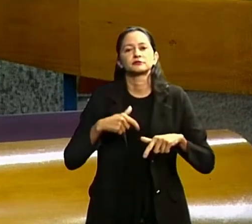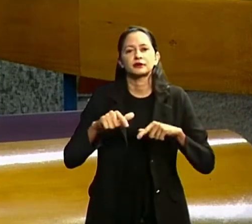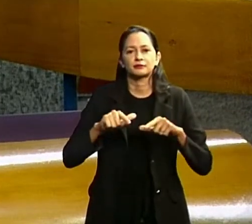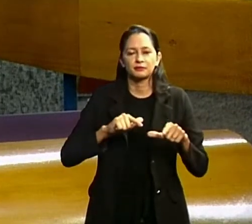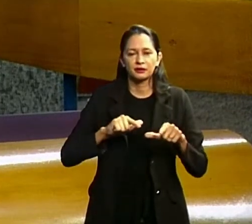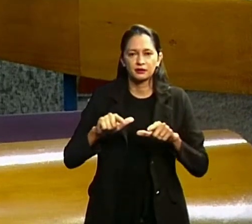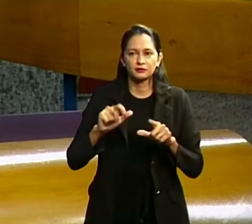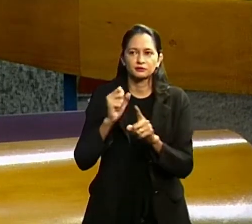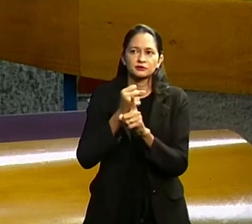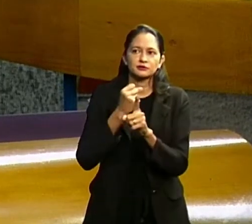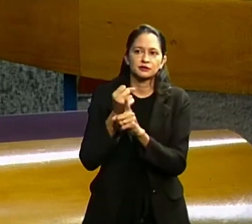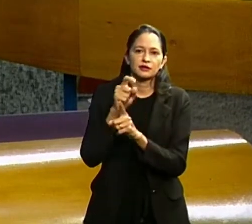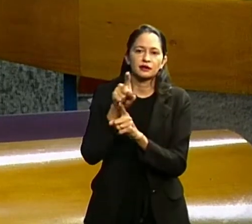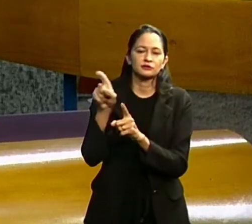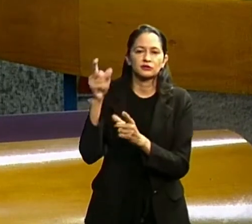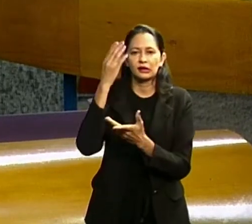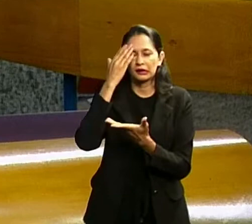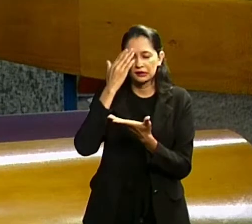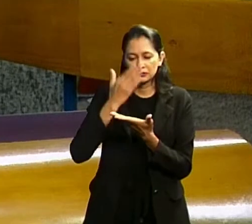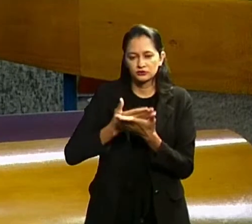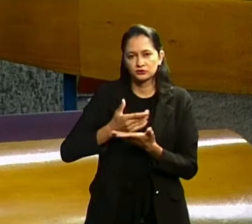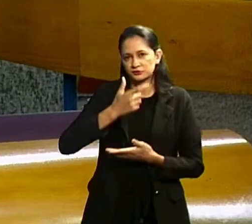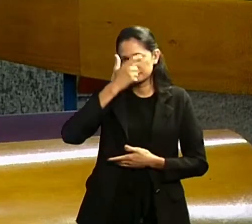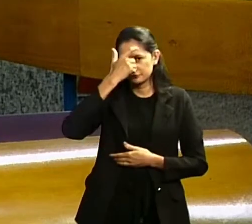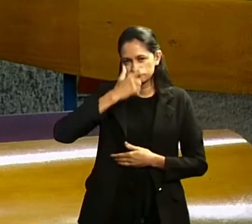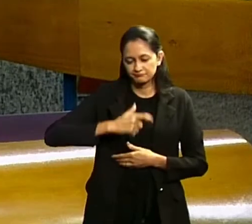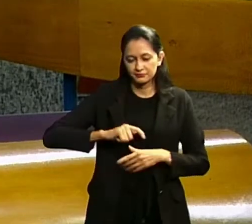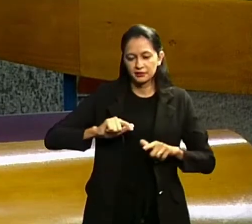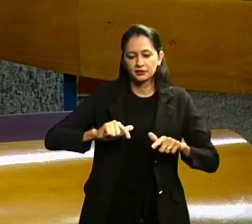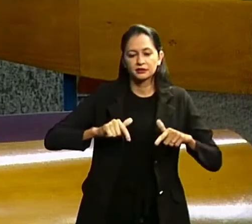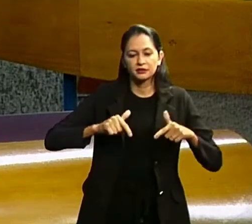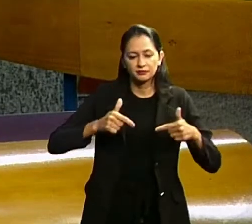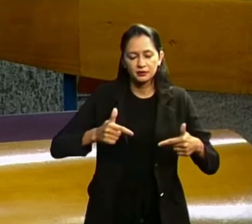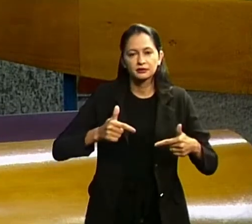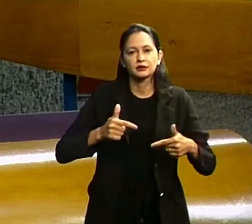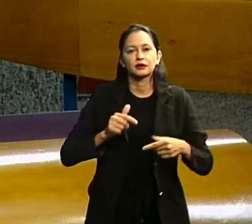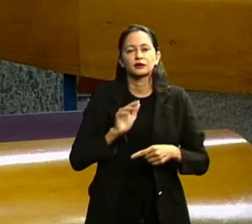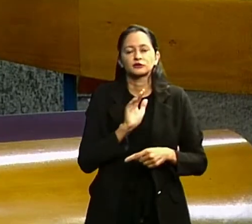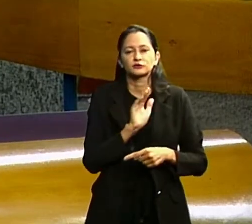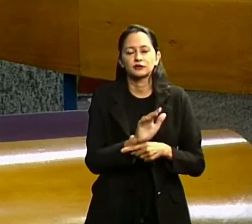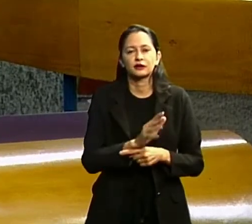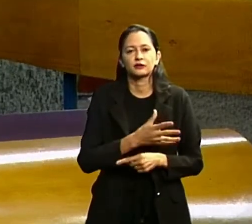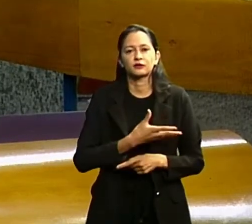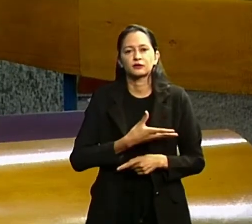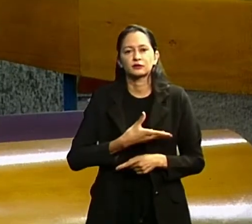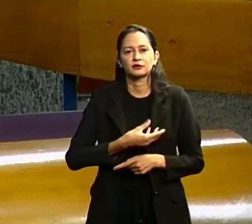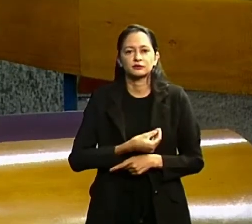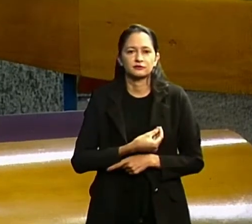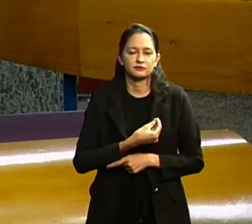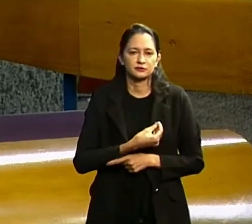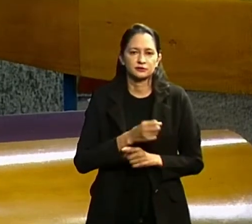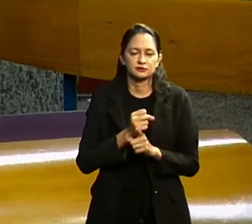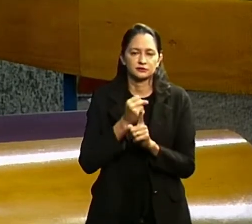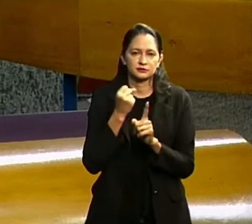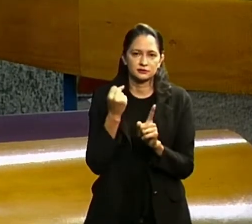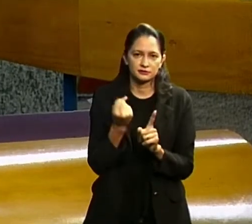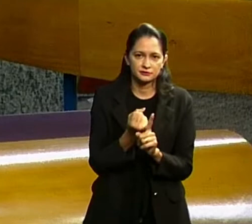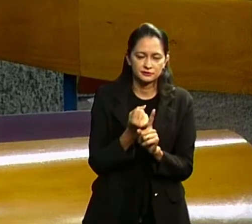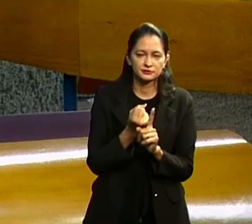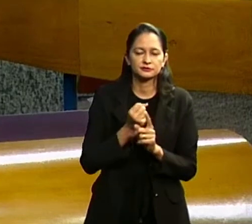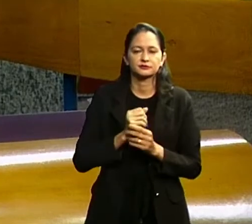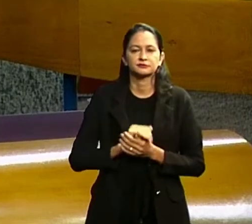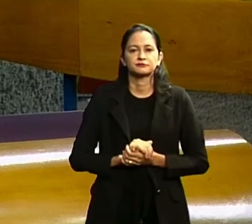população realmente espera de nós, que é trabalhar pela melhoria da qualidade de vida da população,